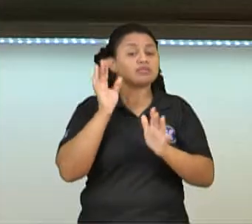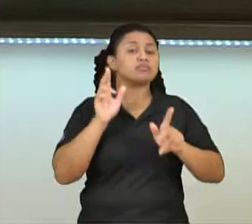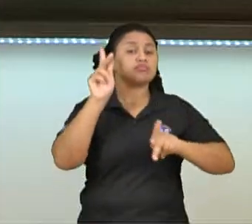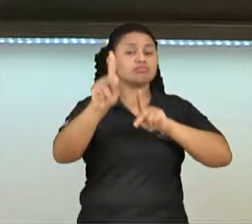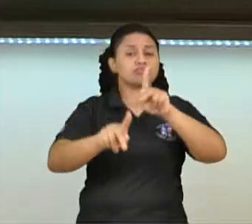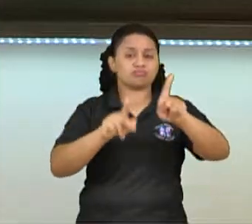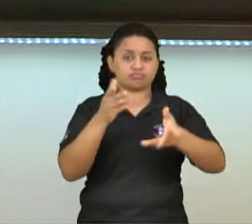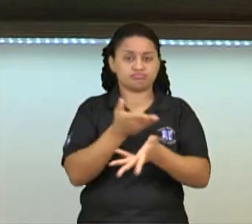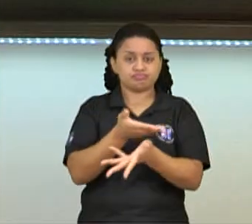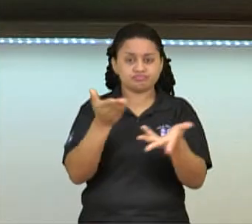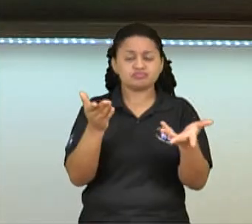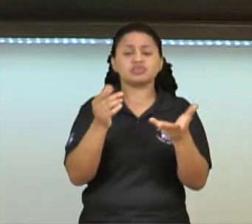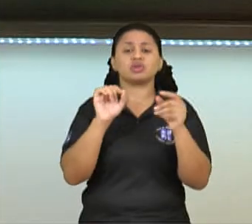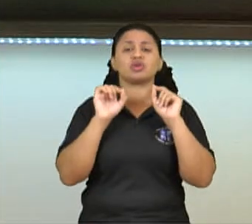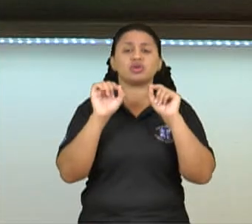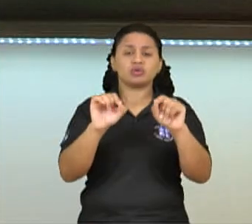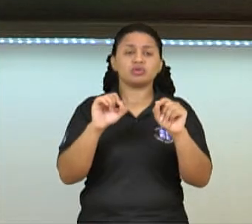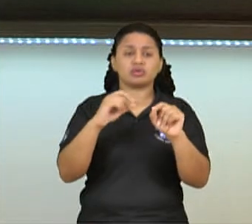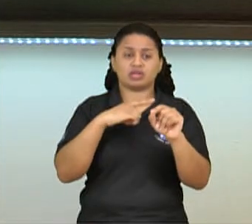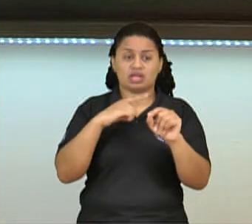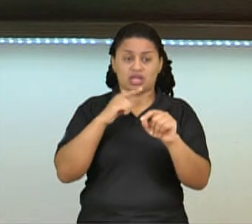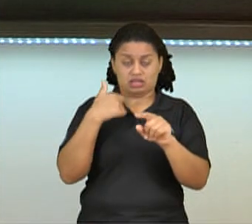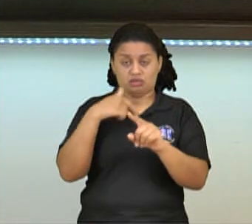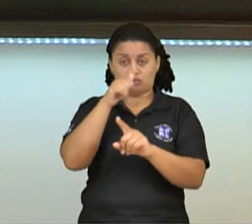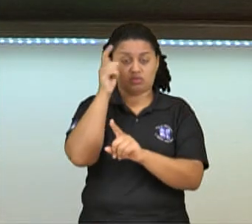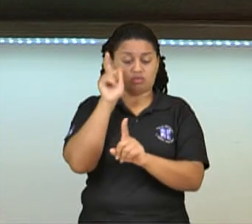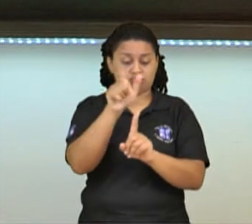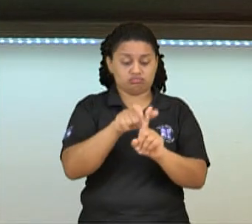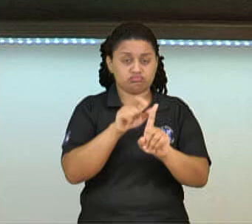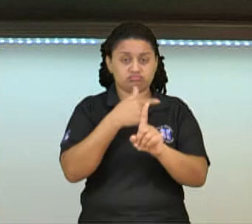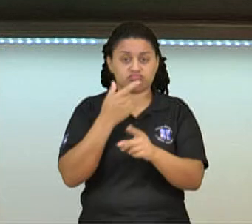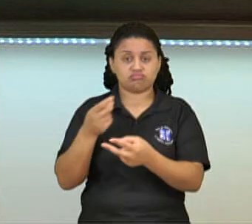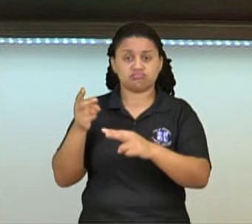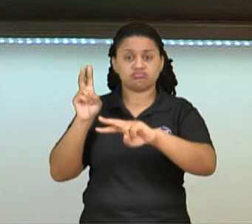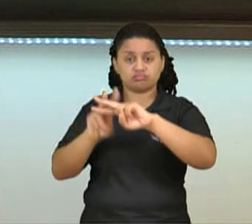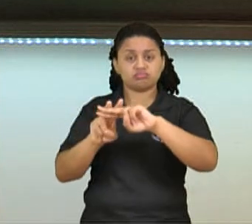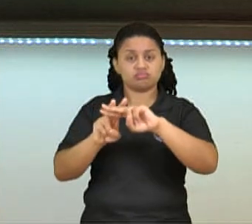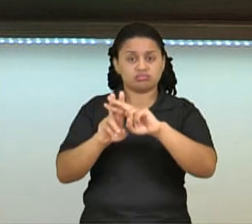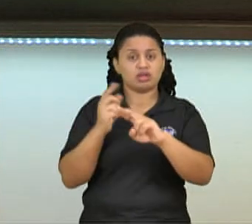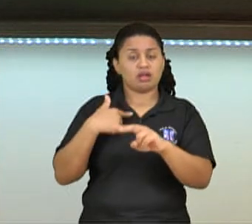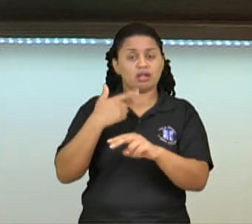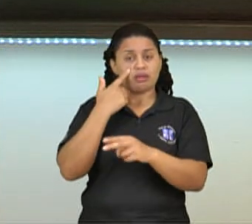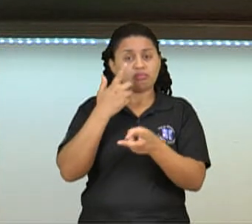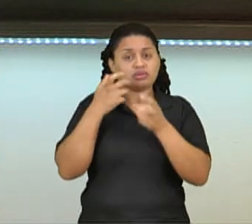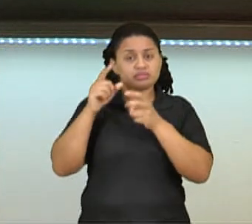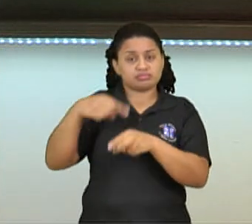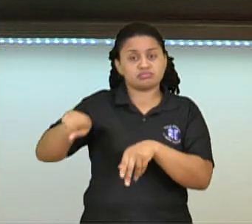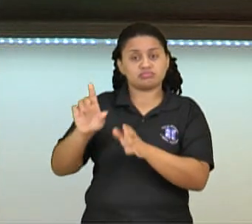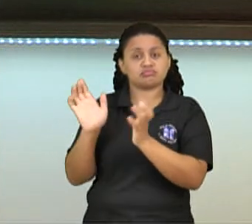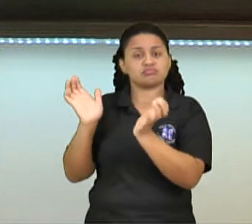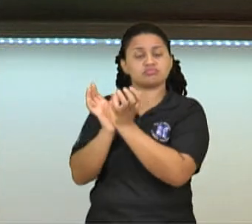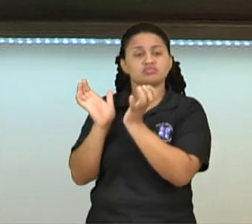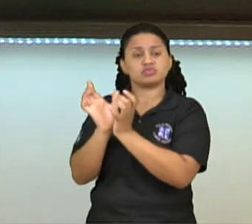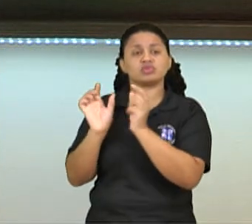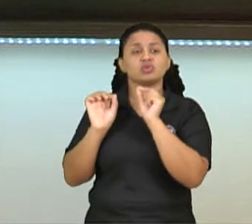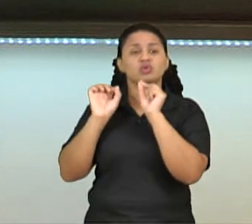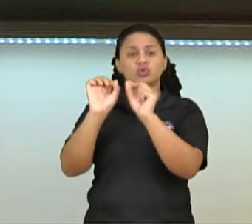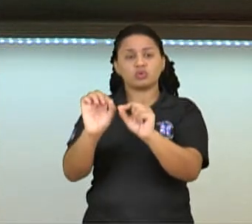população. Com a prisão de Robespierre, né, a gente vai ver que os girondinos eles